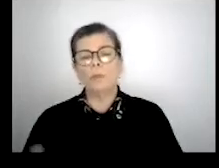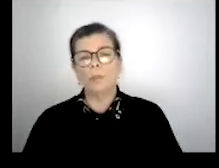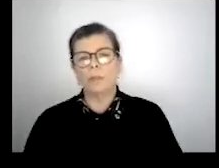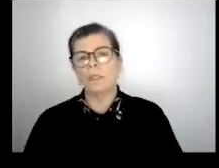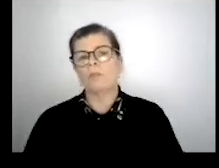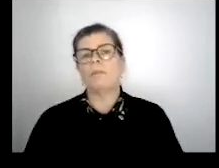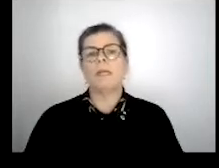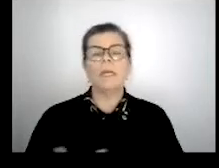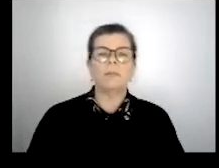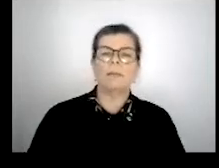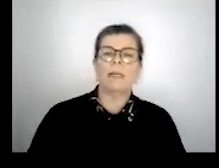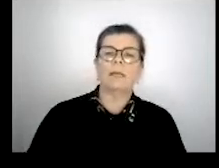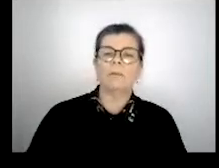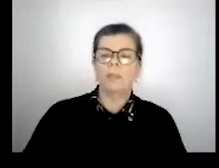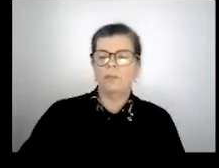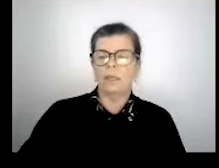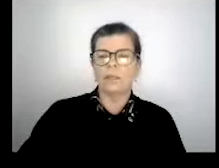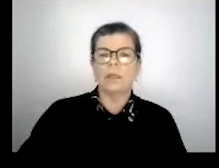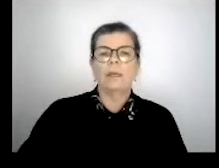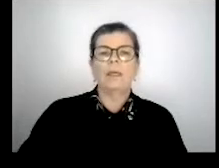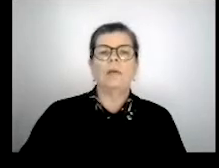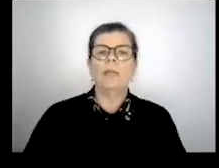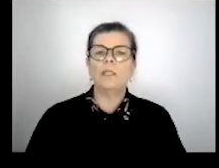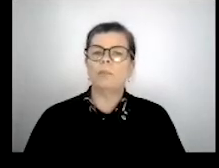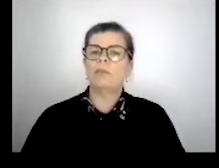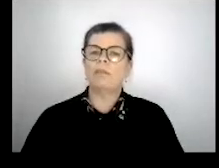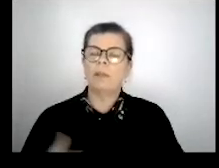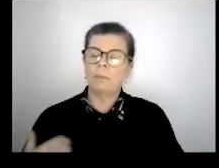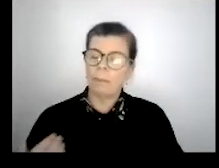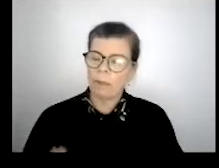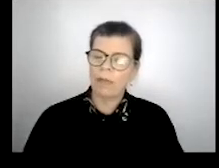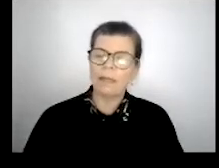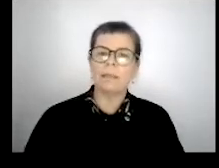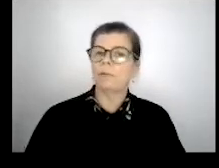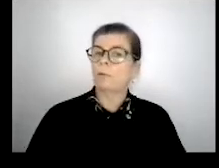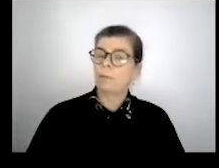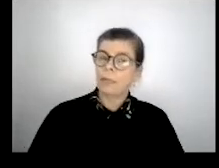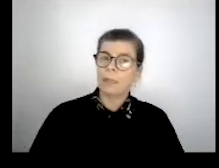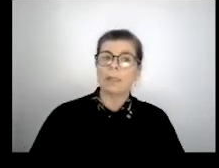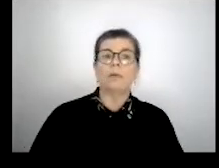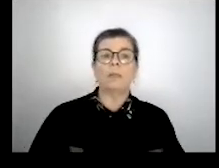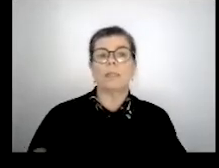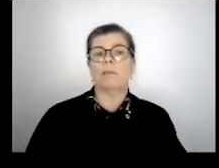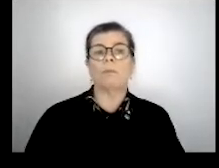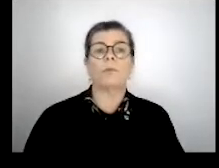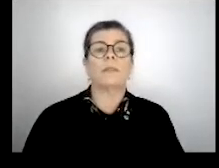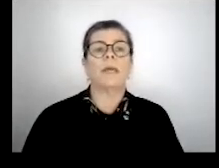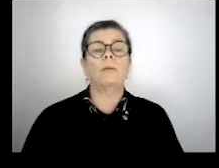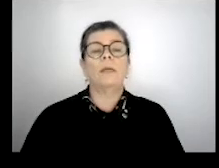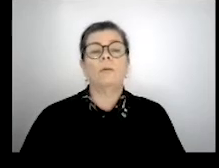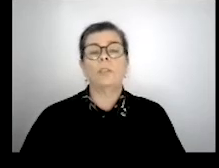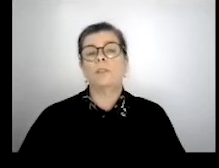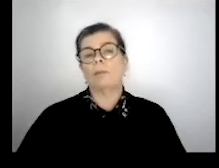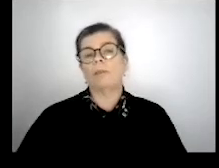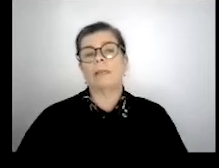o número de pacientes vermelhos, amarelos e verdes. E realmente depois vai haver uma avaliação, não é brincadeira, realmente se leva muito a